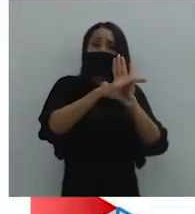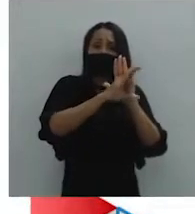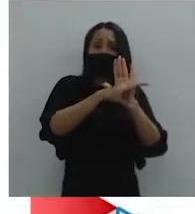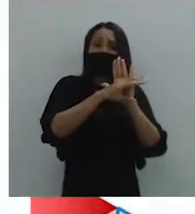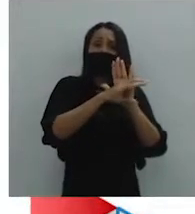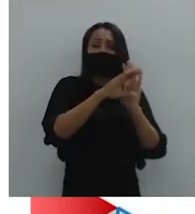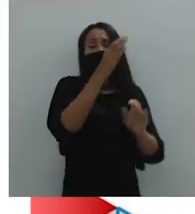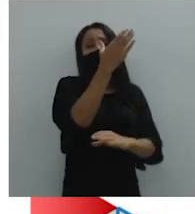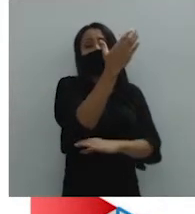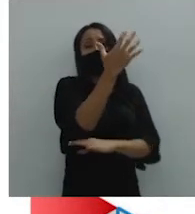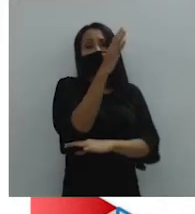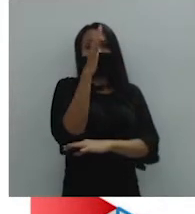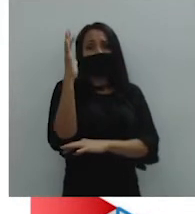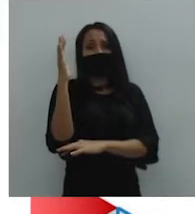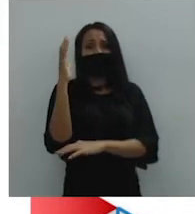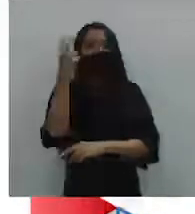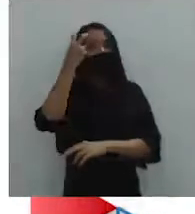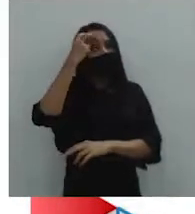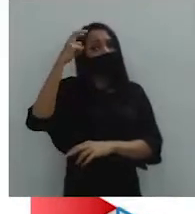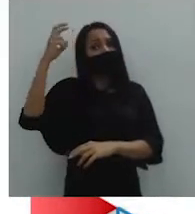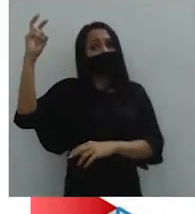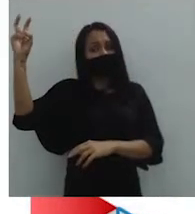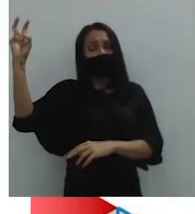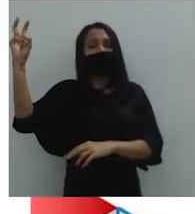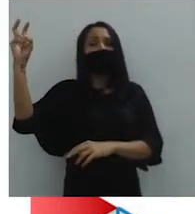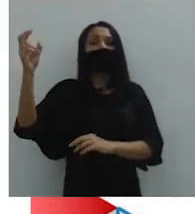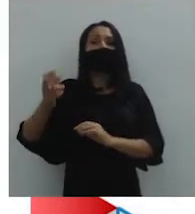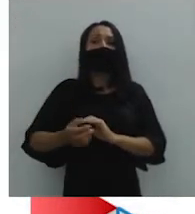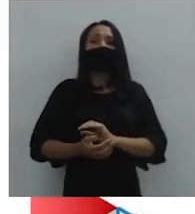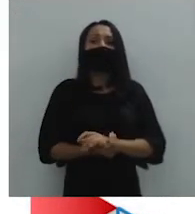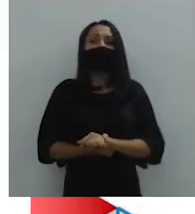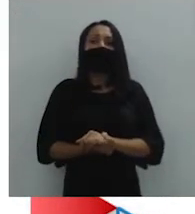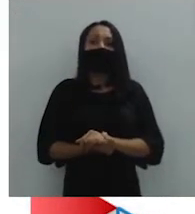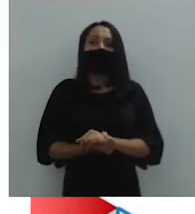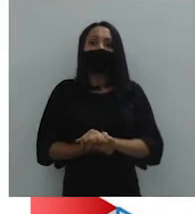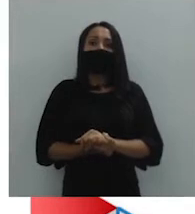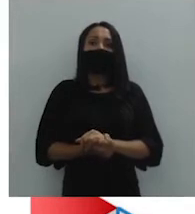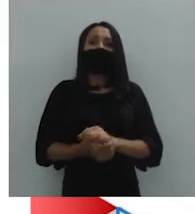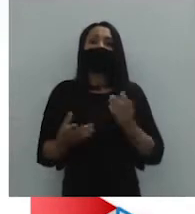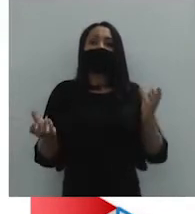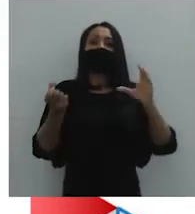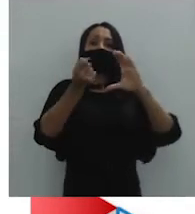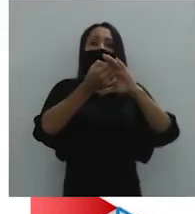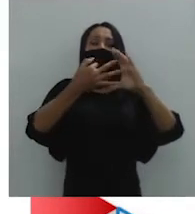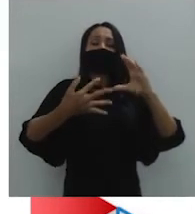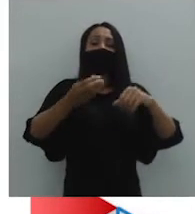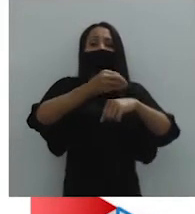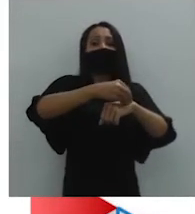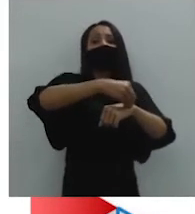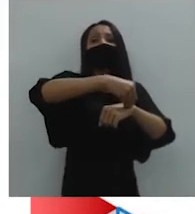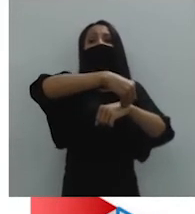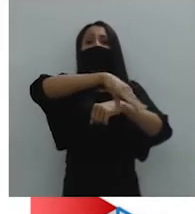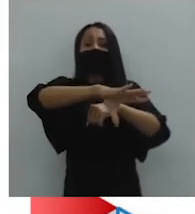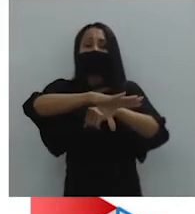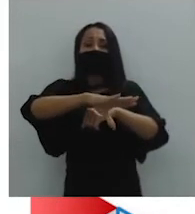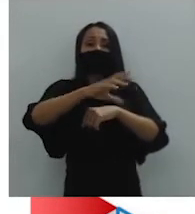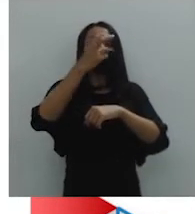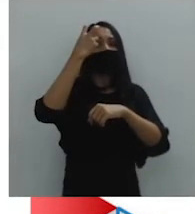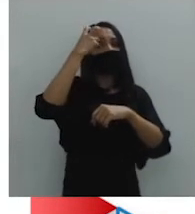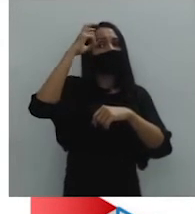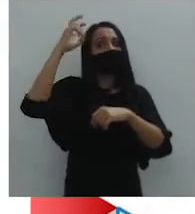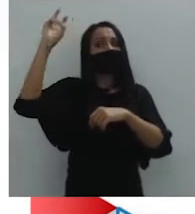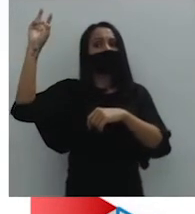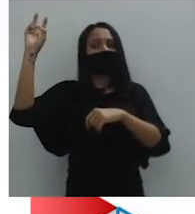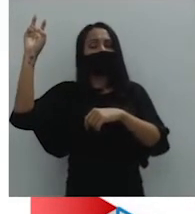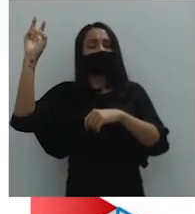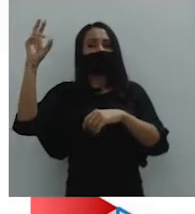paisagem. A paisagem cultural, assim pode ser dita, cujo aspecto transmite a cultura de uma